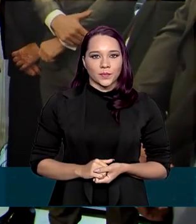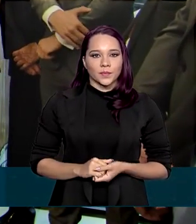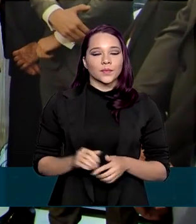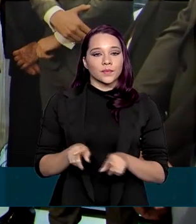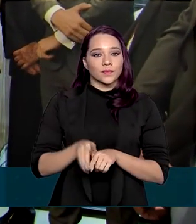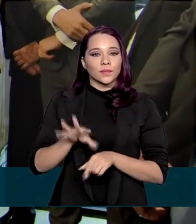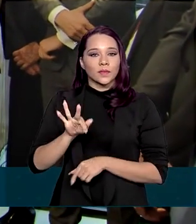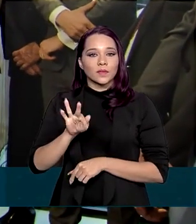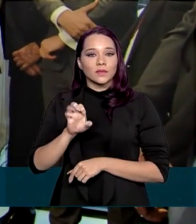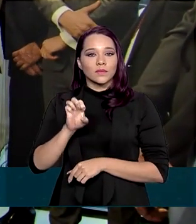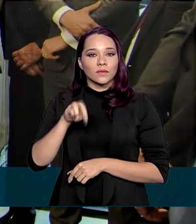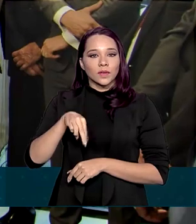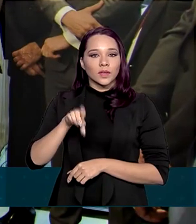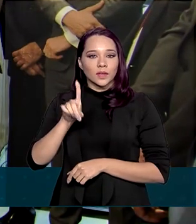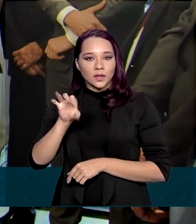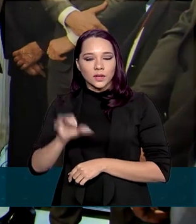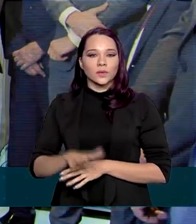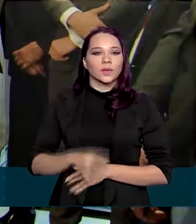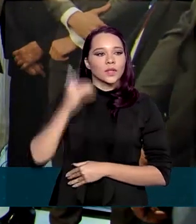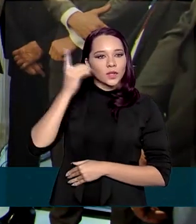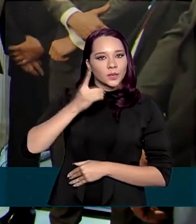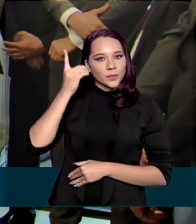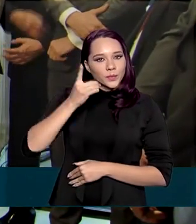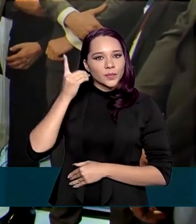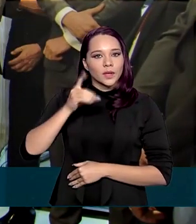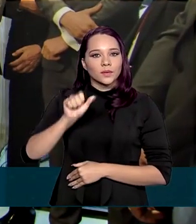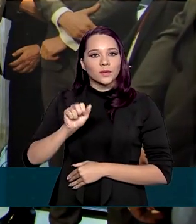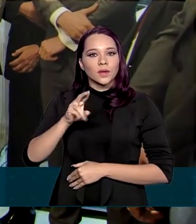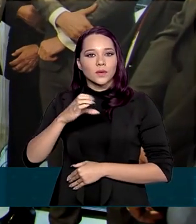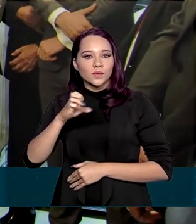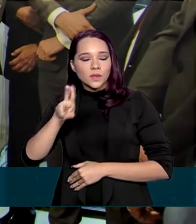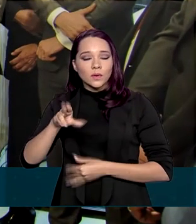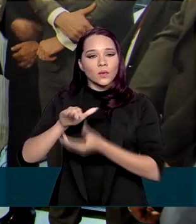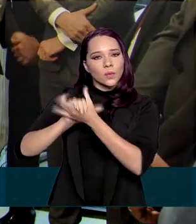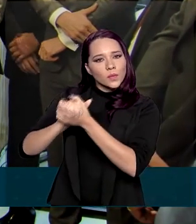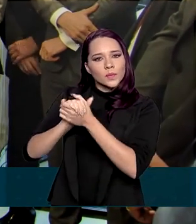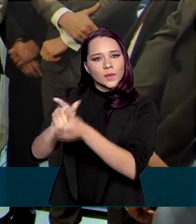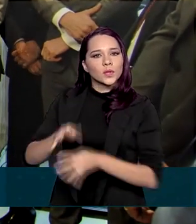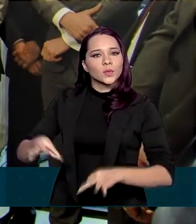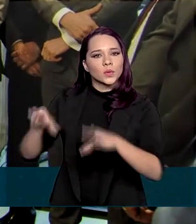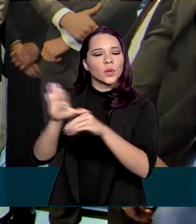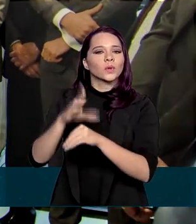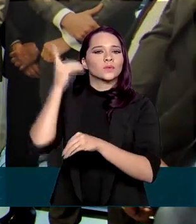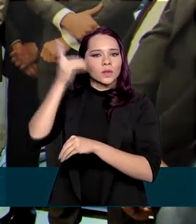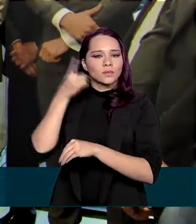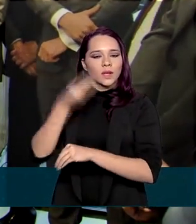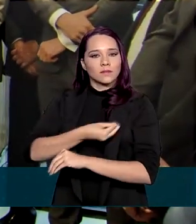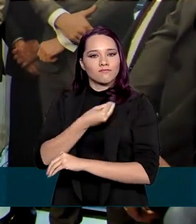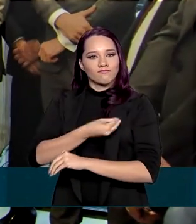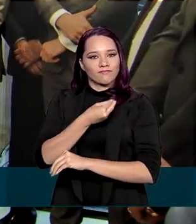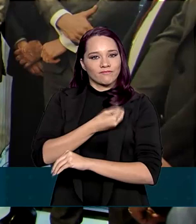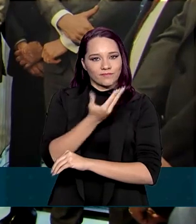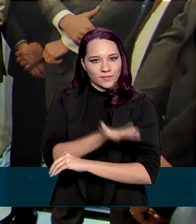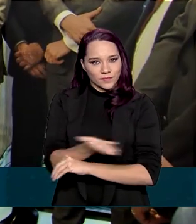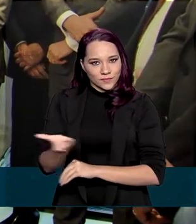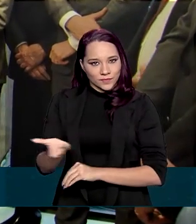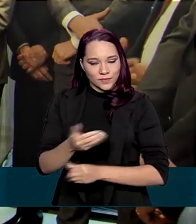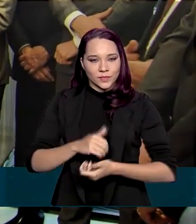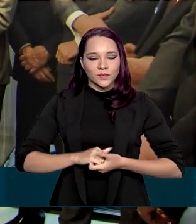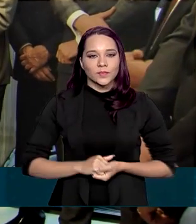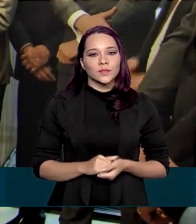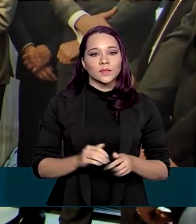Fernando Monteiro, deputado Alceu Moreira, em nome de quem eu cumprimento todos os deputados aqui presentes.